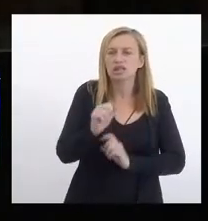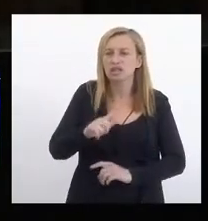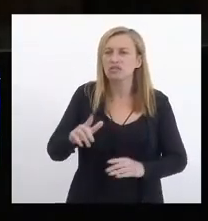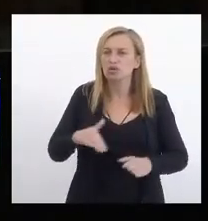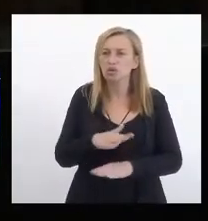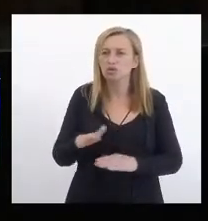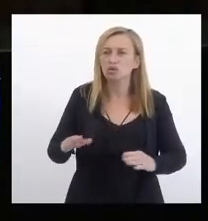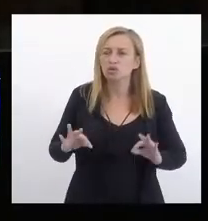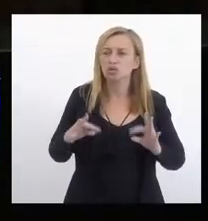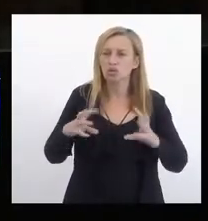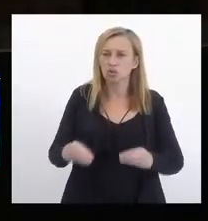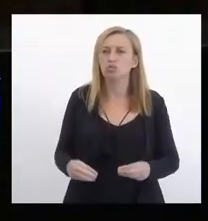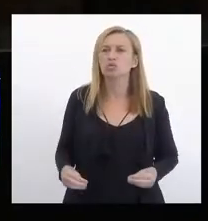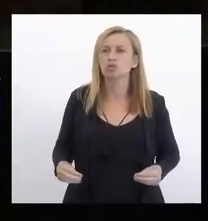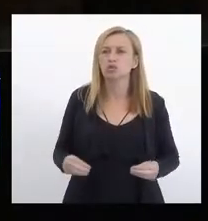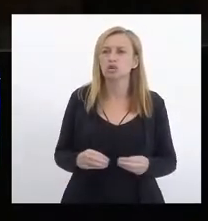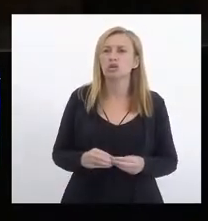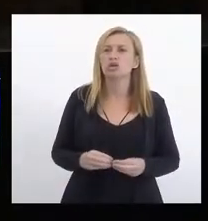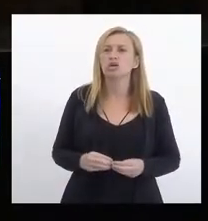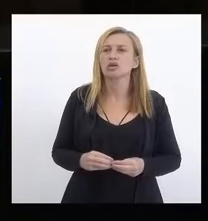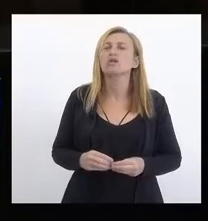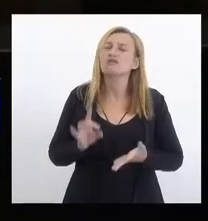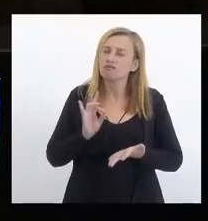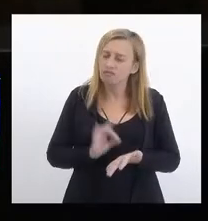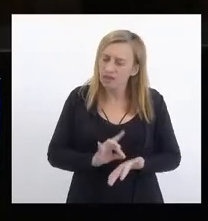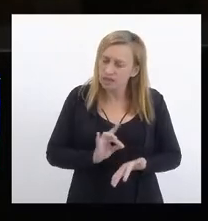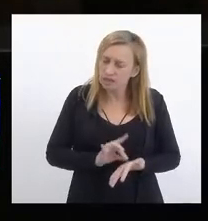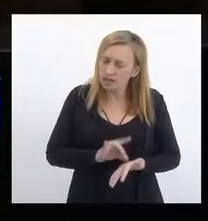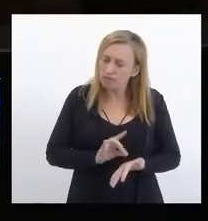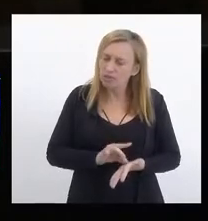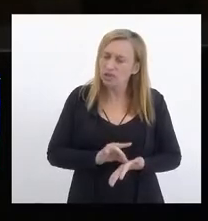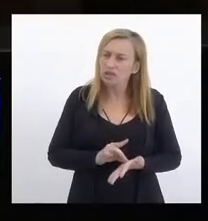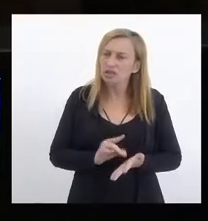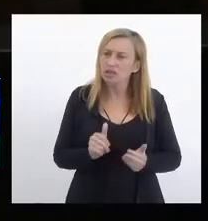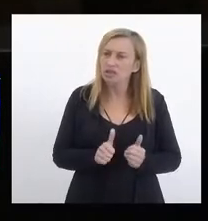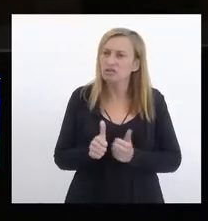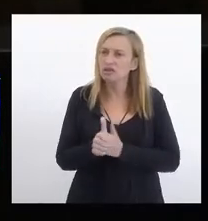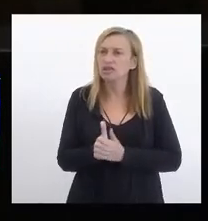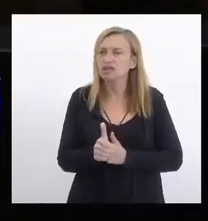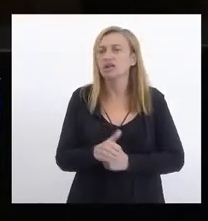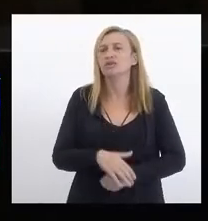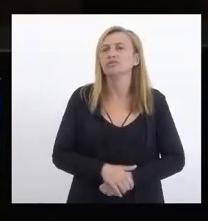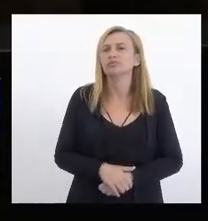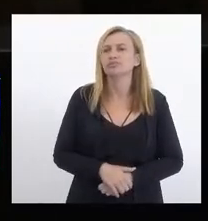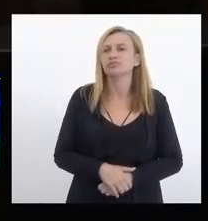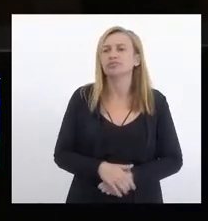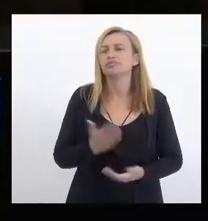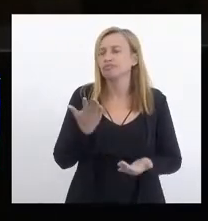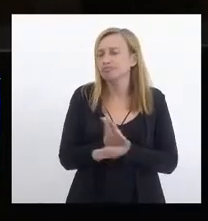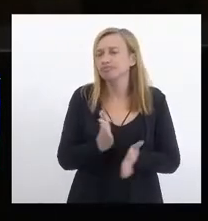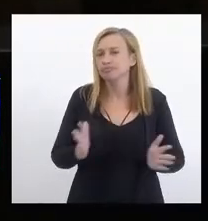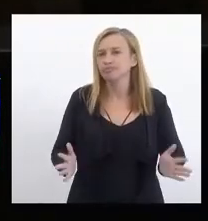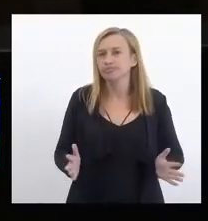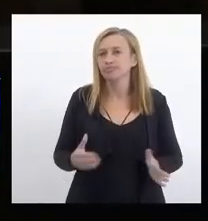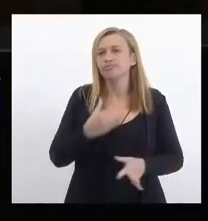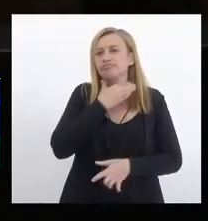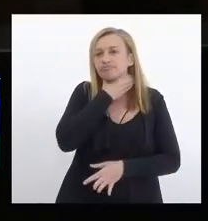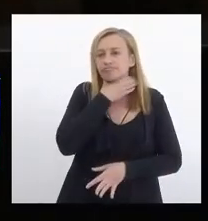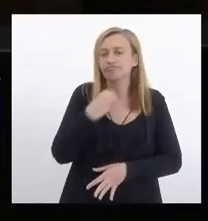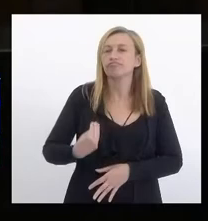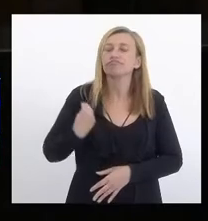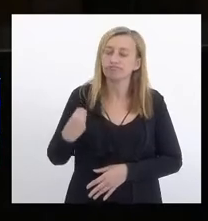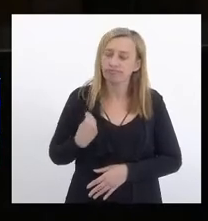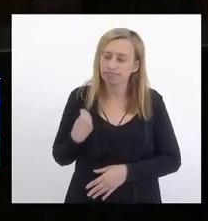aquilo, para realmente enfrentar e acabar com a crise que se vive